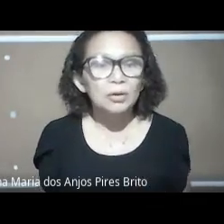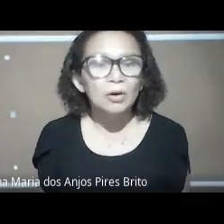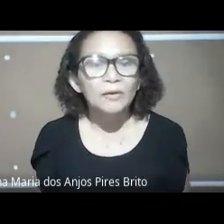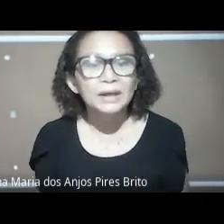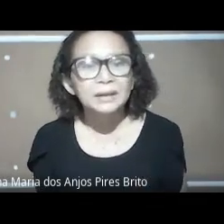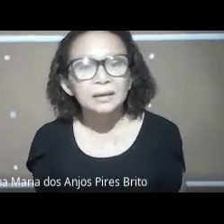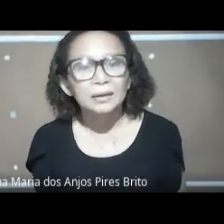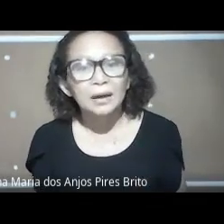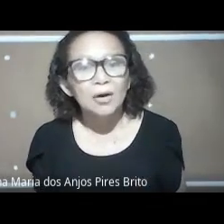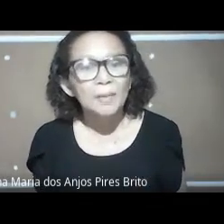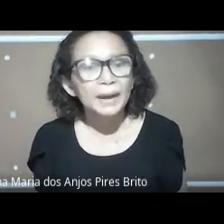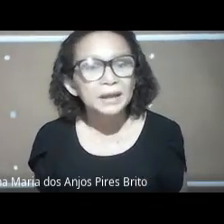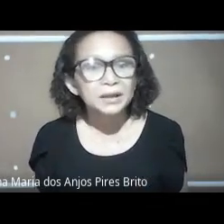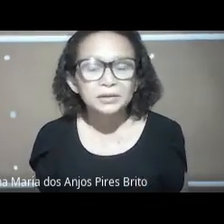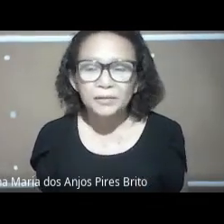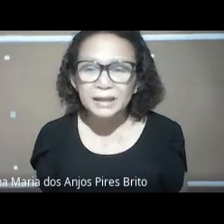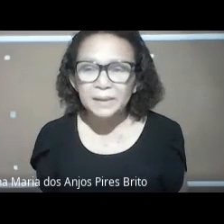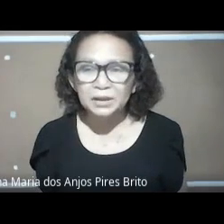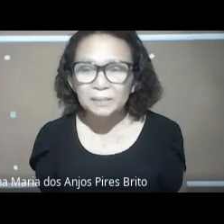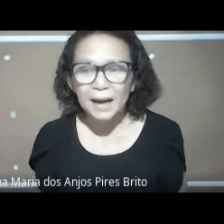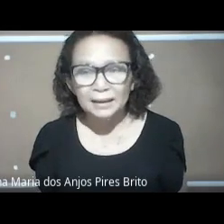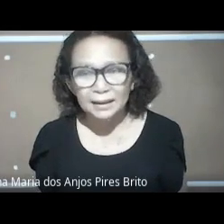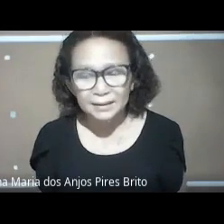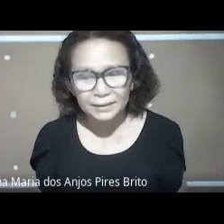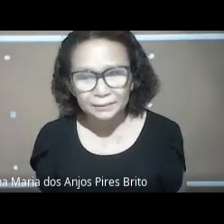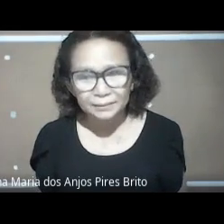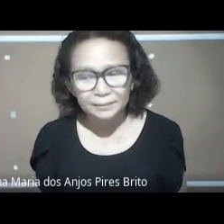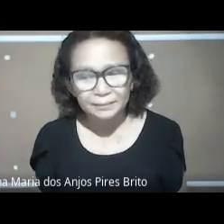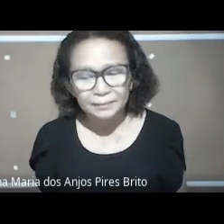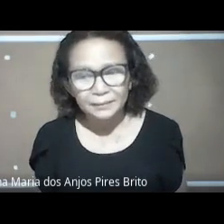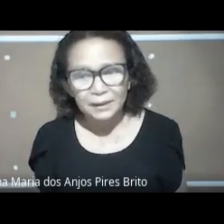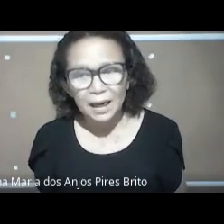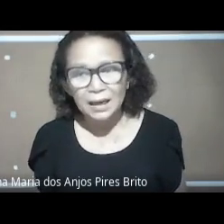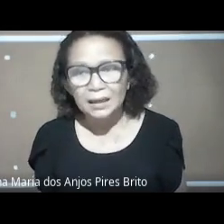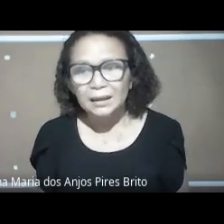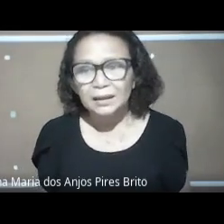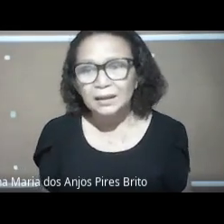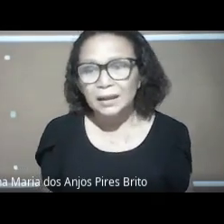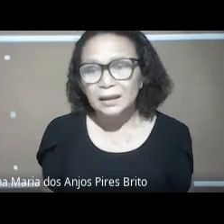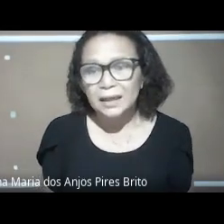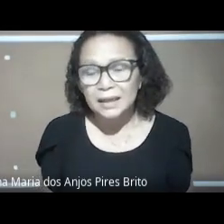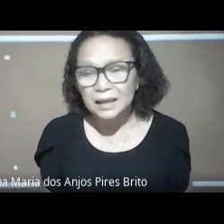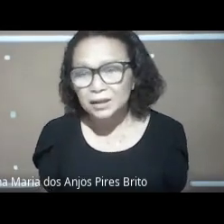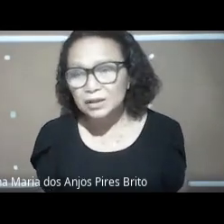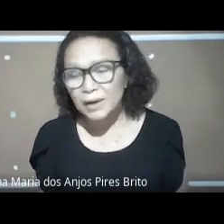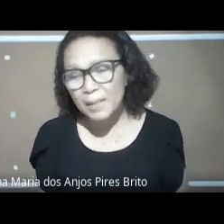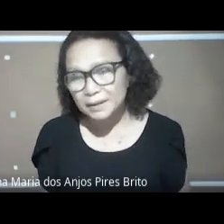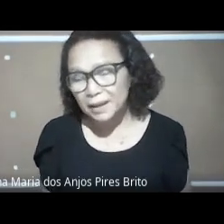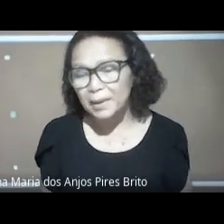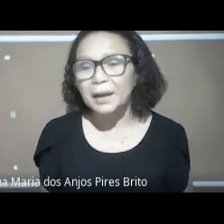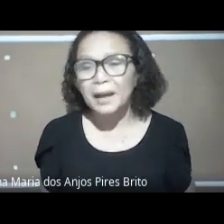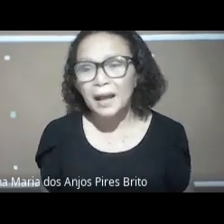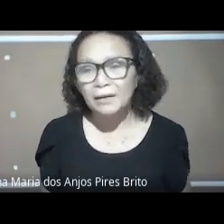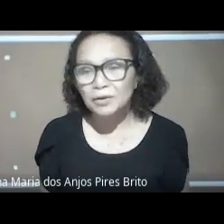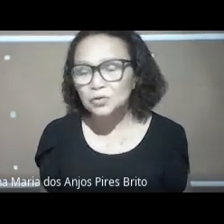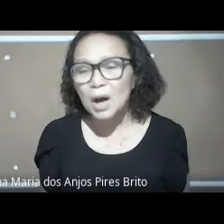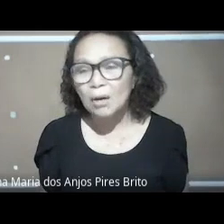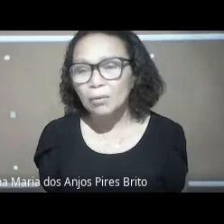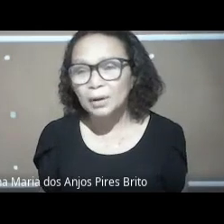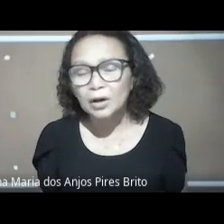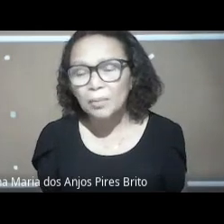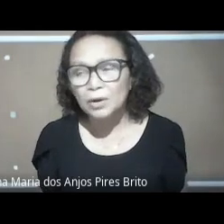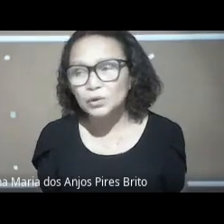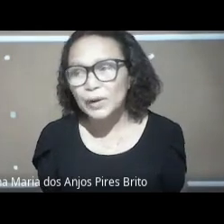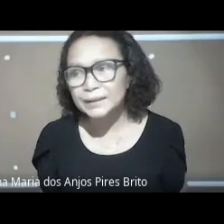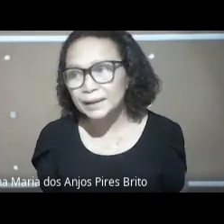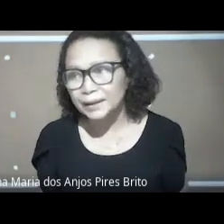surdos que estão conversando. Como é que a gente faz para chamar a atenção? Tá? Isso aí a gente vai perceber, é visual.